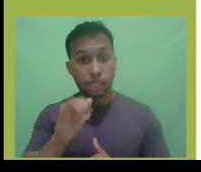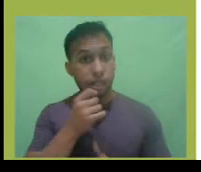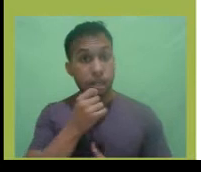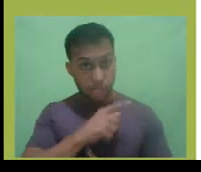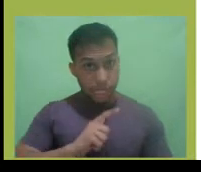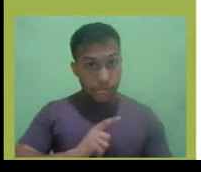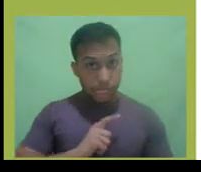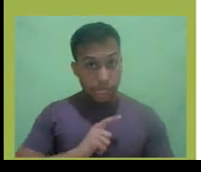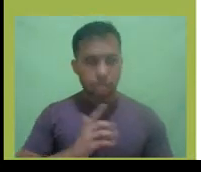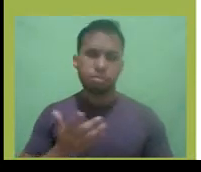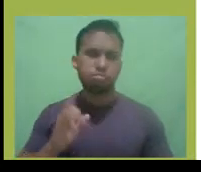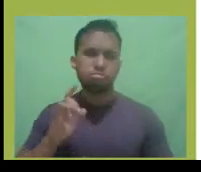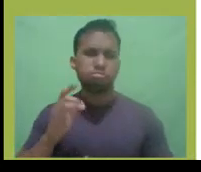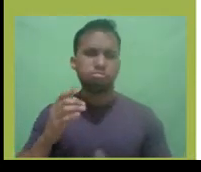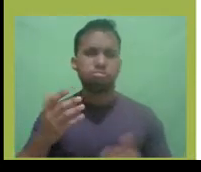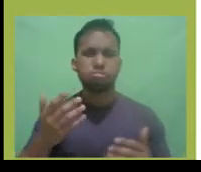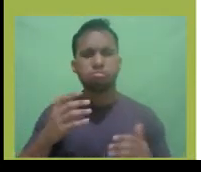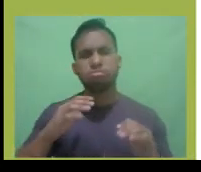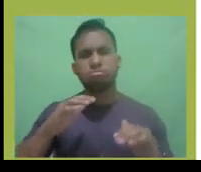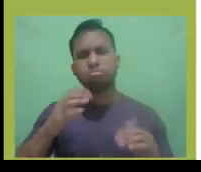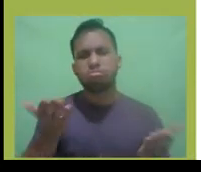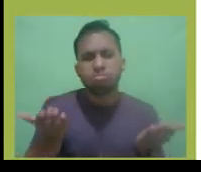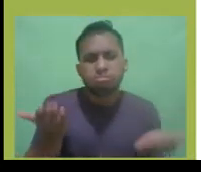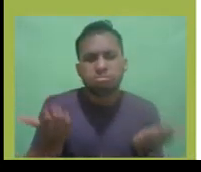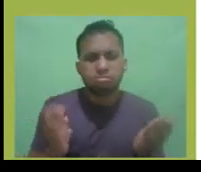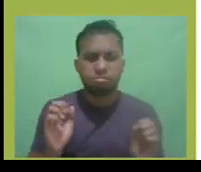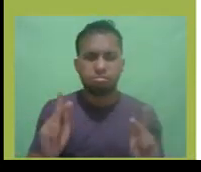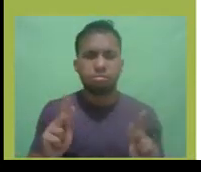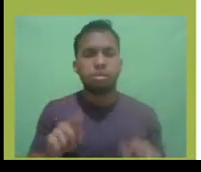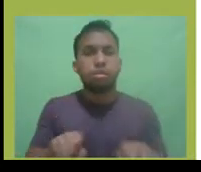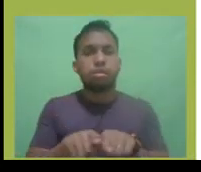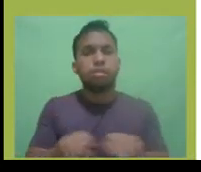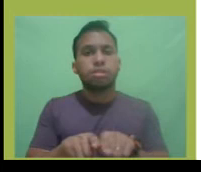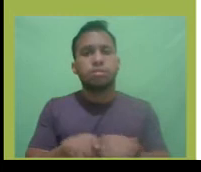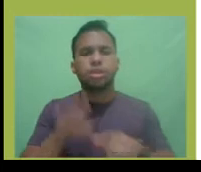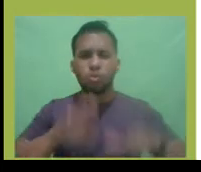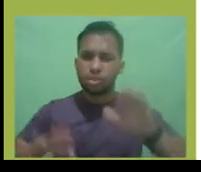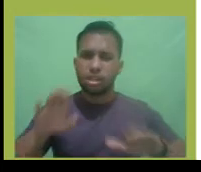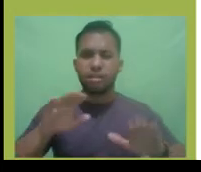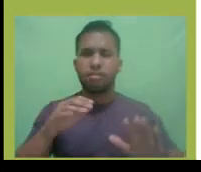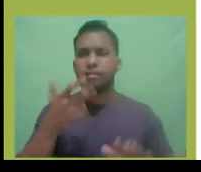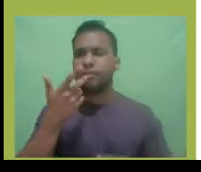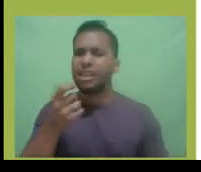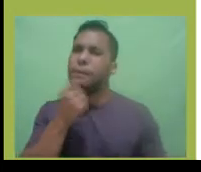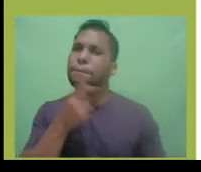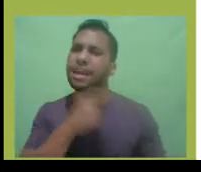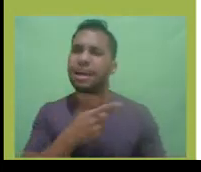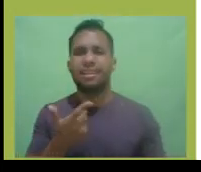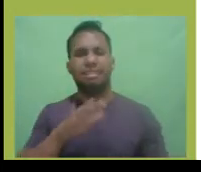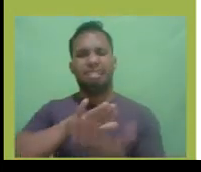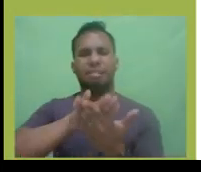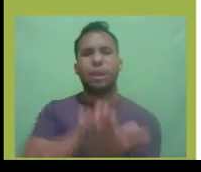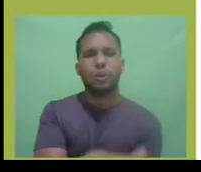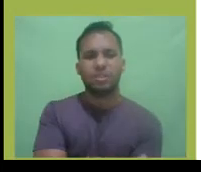com moderação e cuidado para não provocar nenhum sentimento de discriminação ou desconforto em alguém da